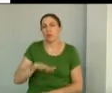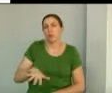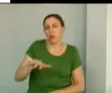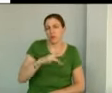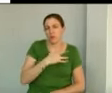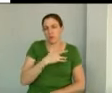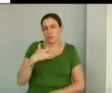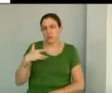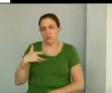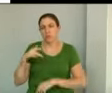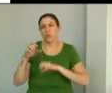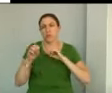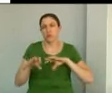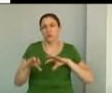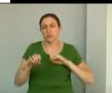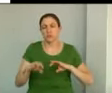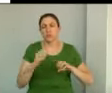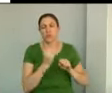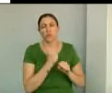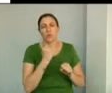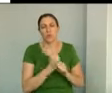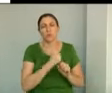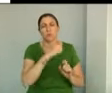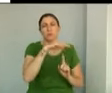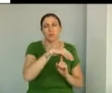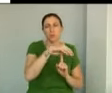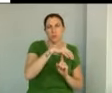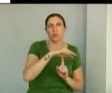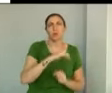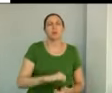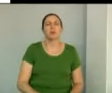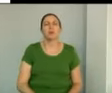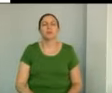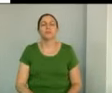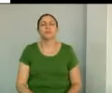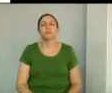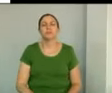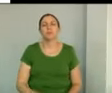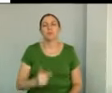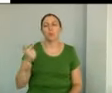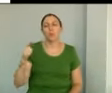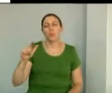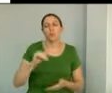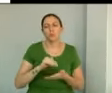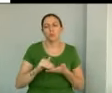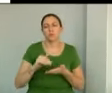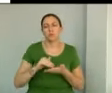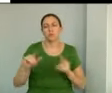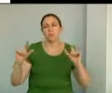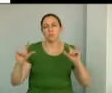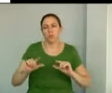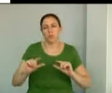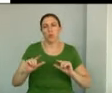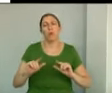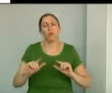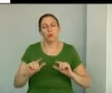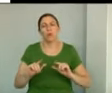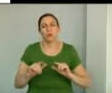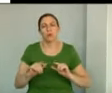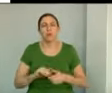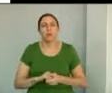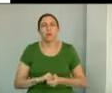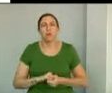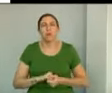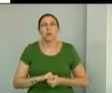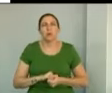saúde, educação, obras e meio ambiente, né, então, e as demais secretarias aí que representam então, um percentual menor em relação ao